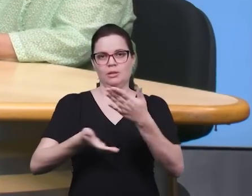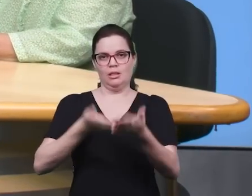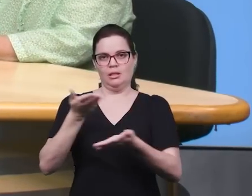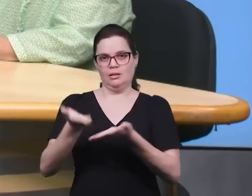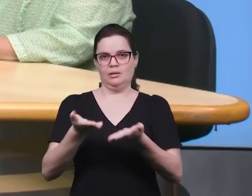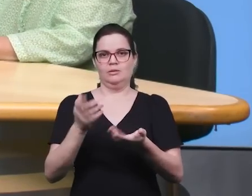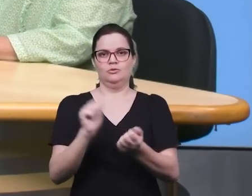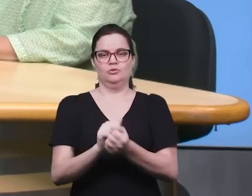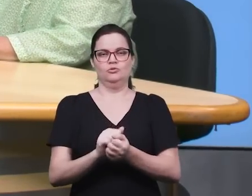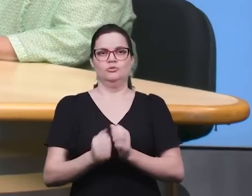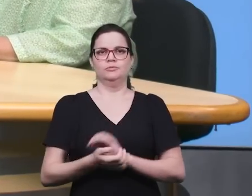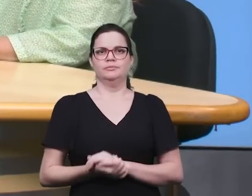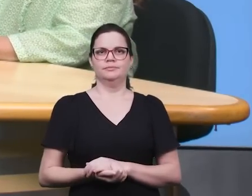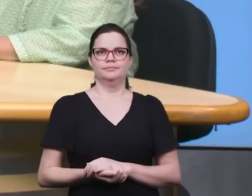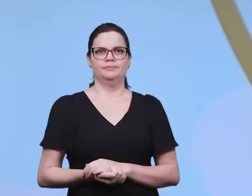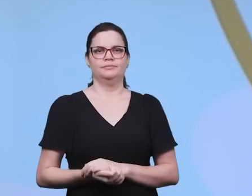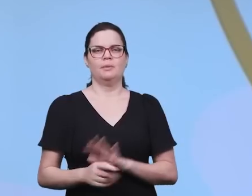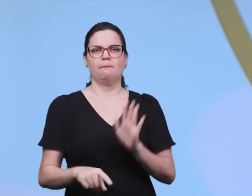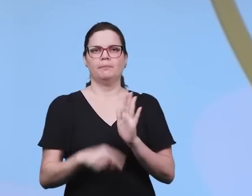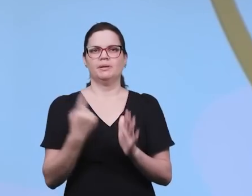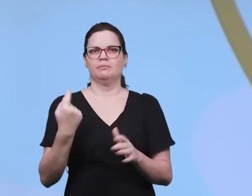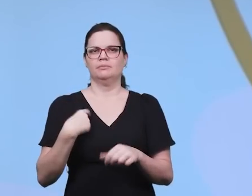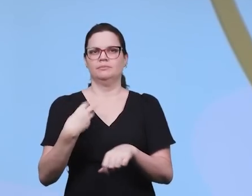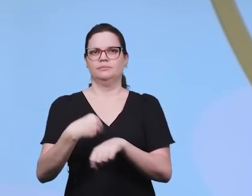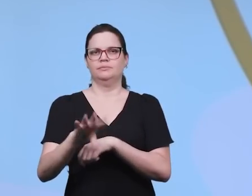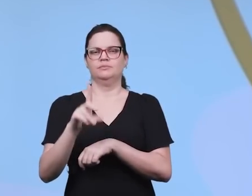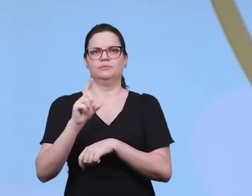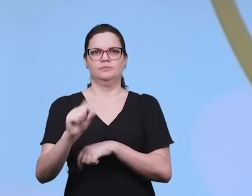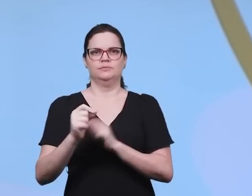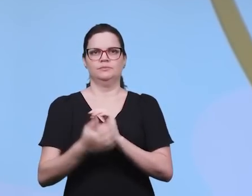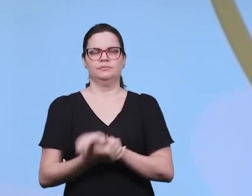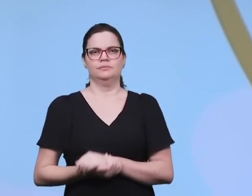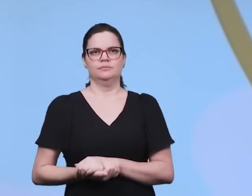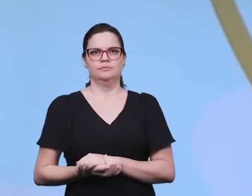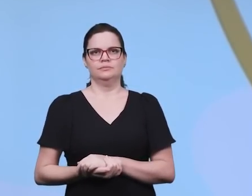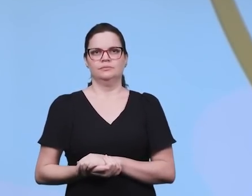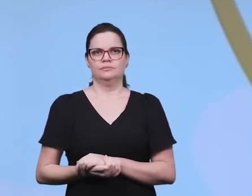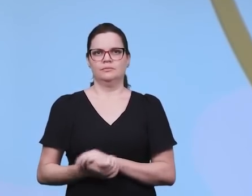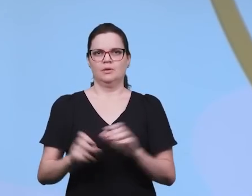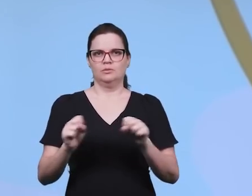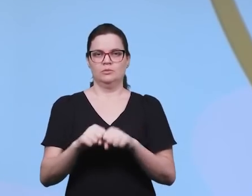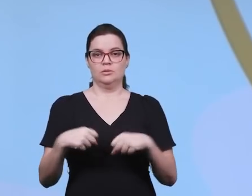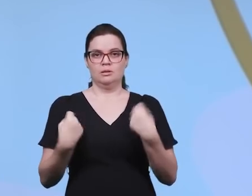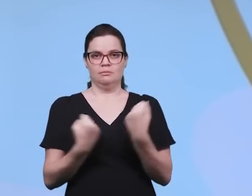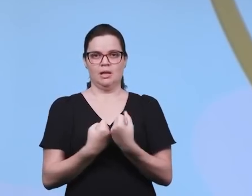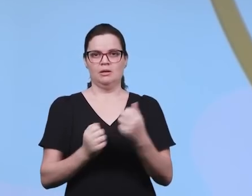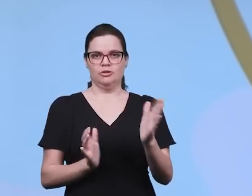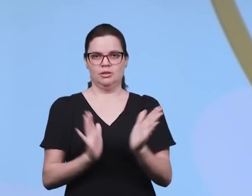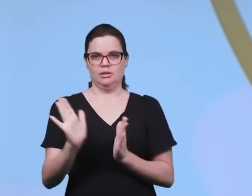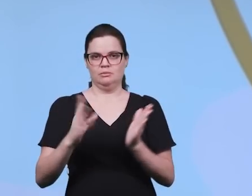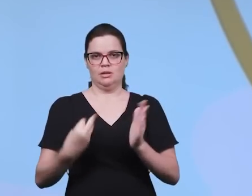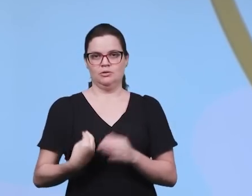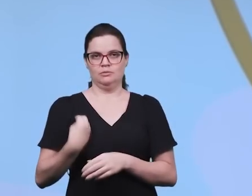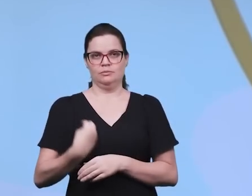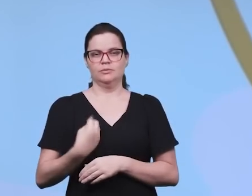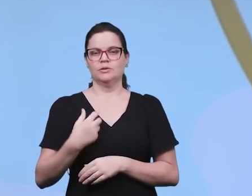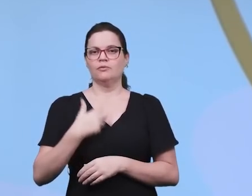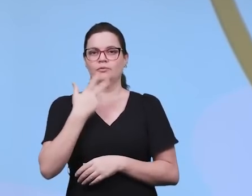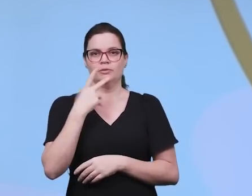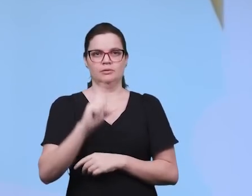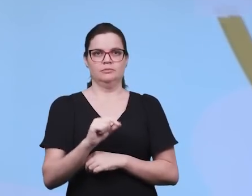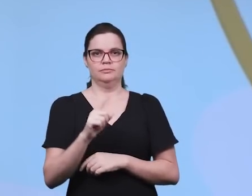com os autistas? Perfeitamente. A primeira coisa que eu gosto sempre de pontuar, inclusive nos seminários de acessibilidade que eu participo, eu falo o